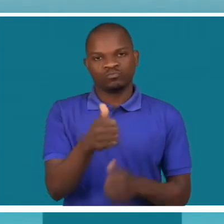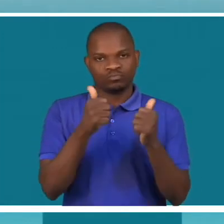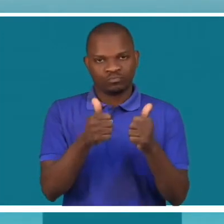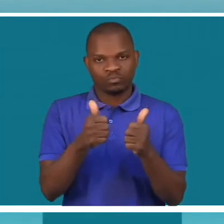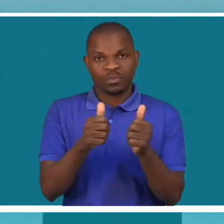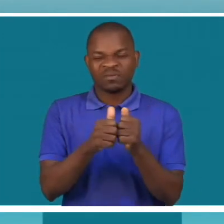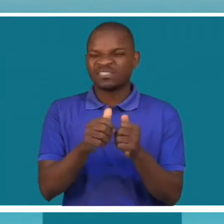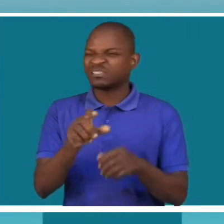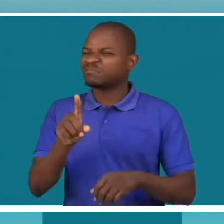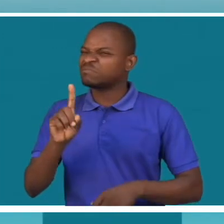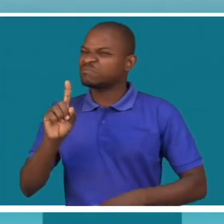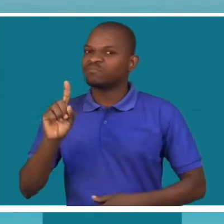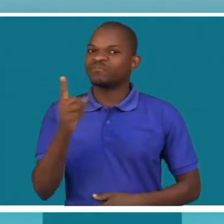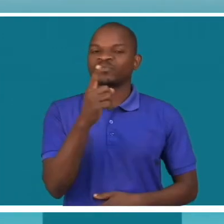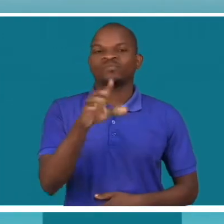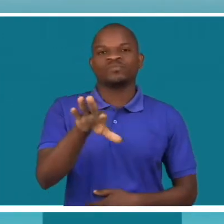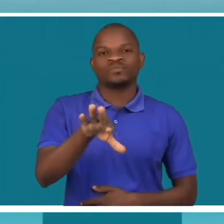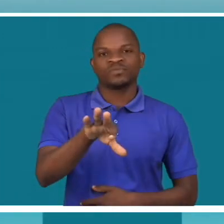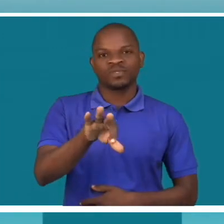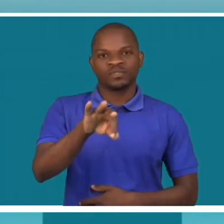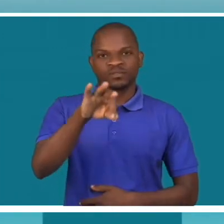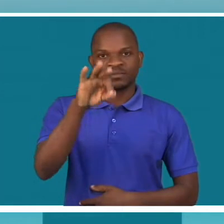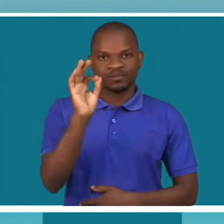nós somos os melhores dos melhores